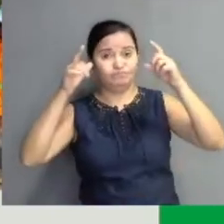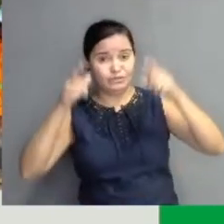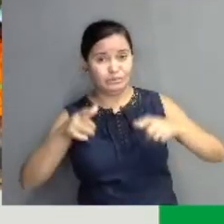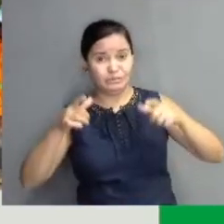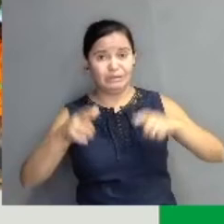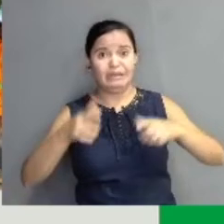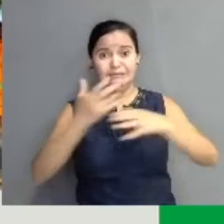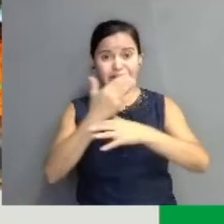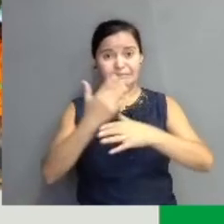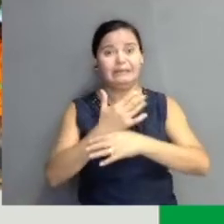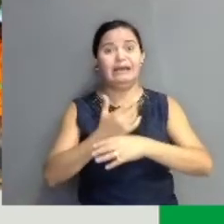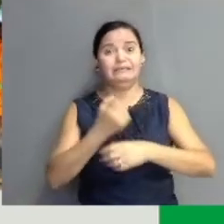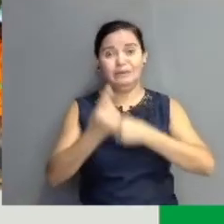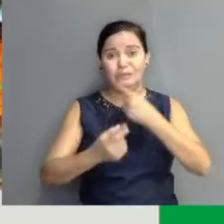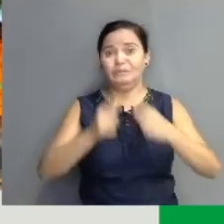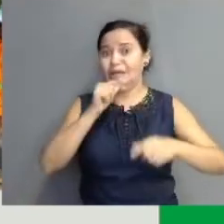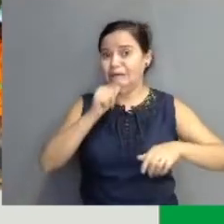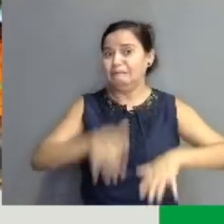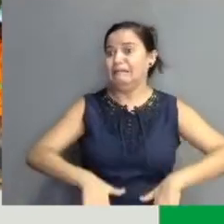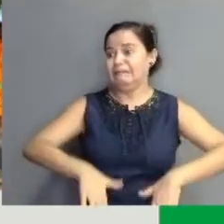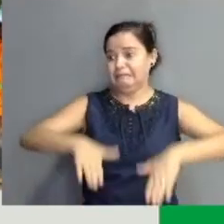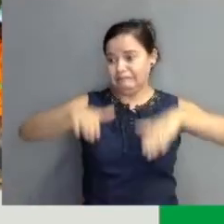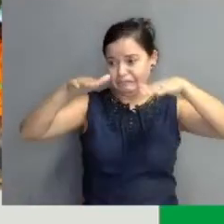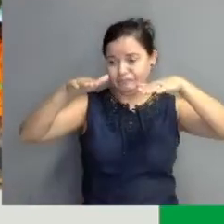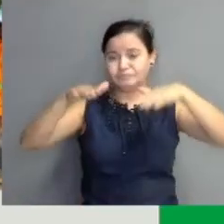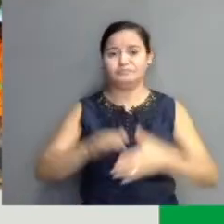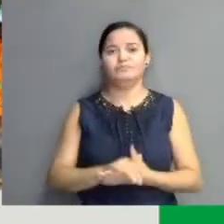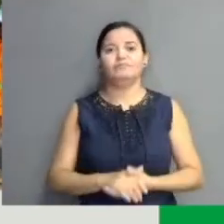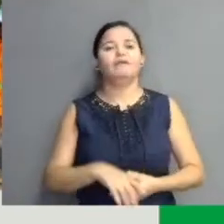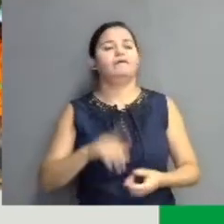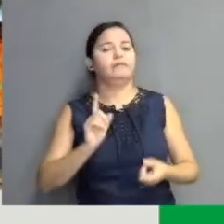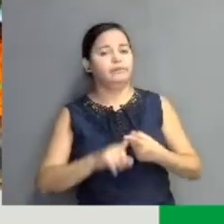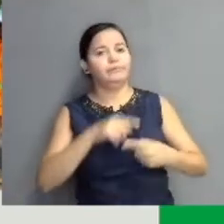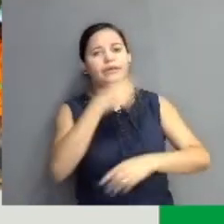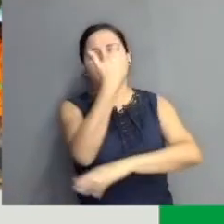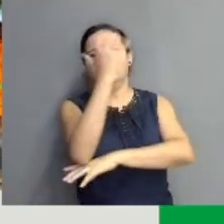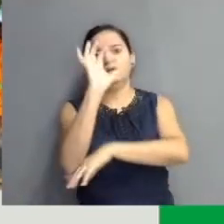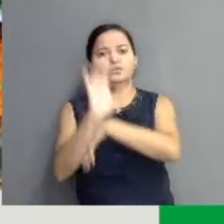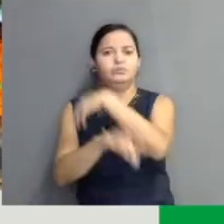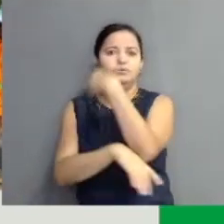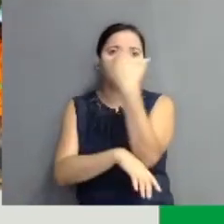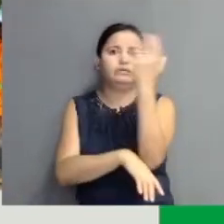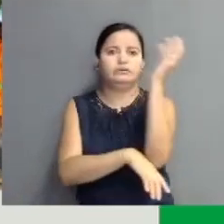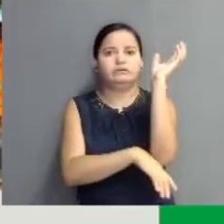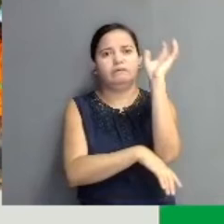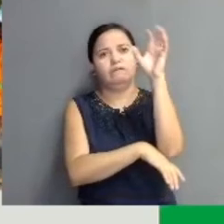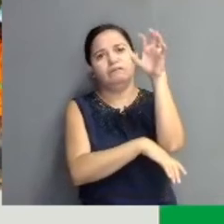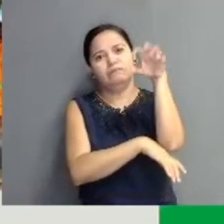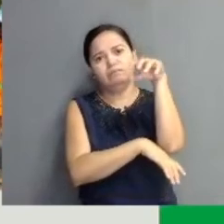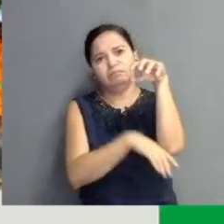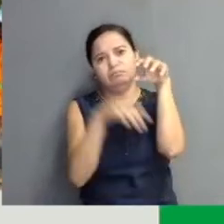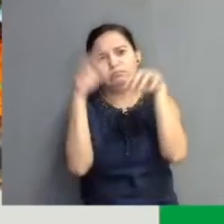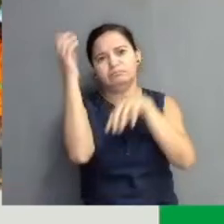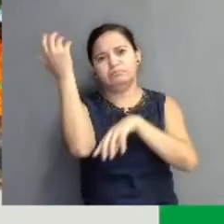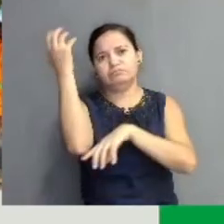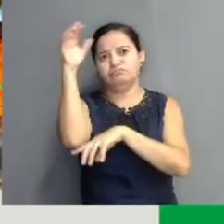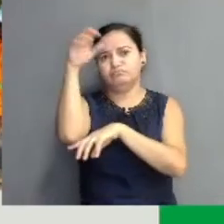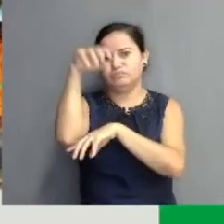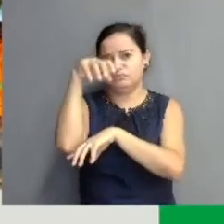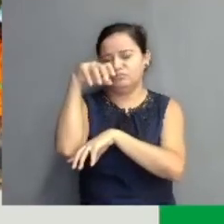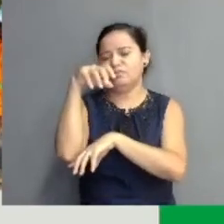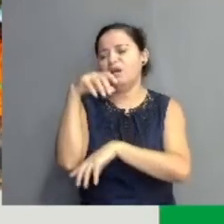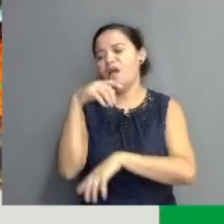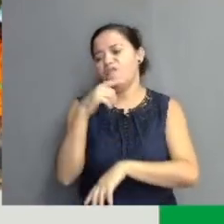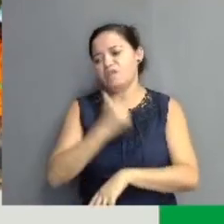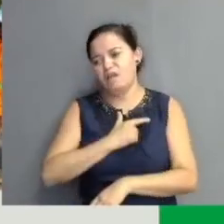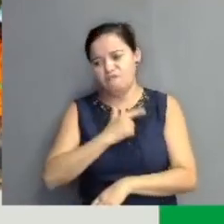sociedade. E estrago na paisagem. Preciso dizer para você como isso também esteticamente é horrível,